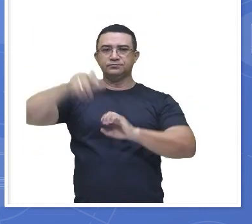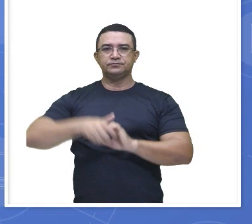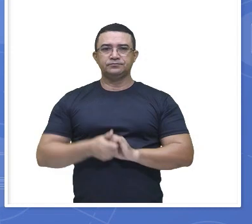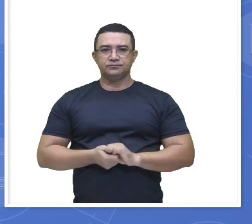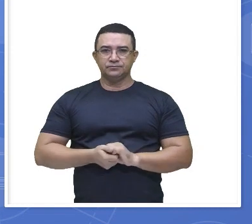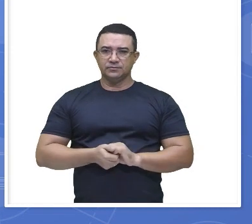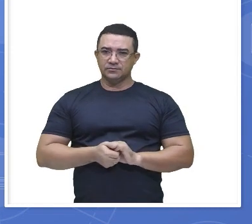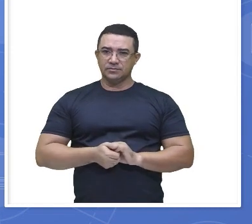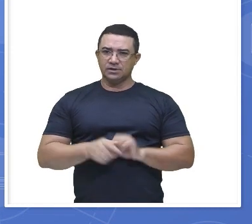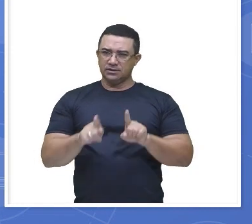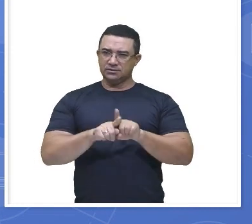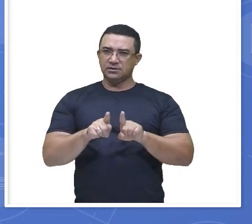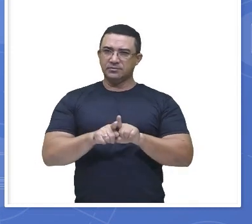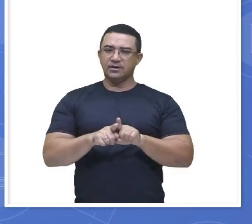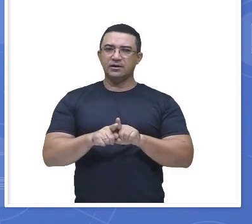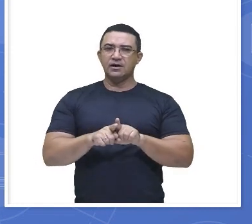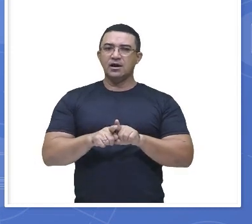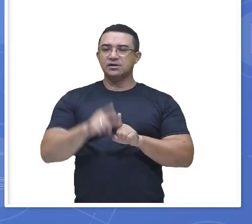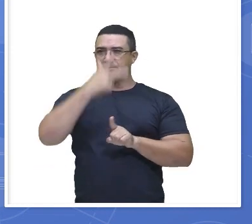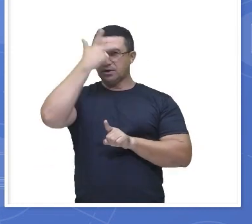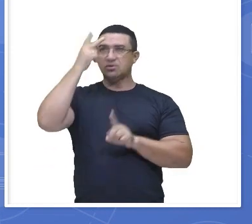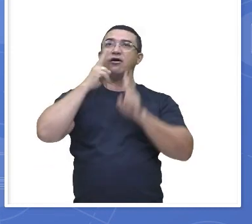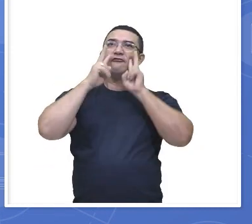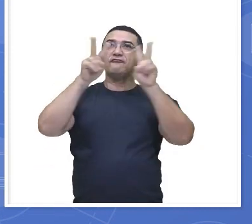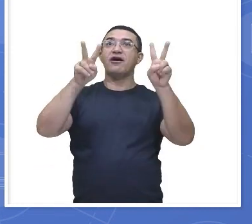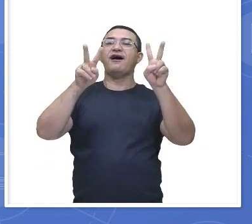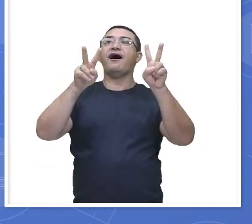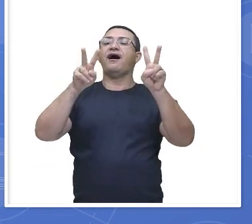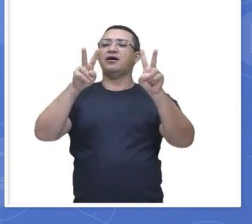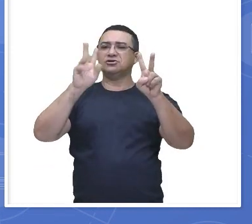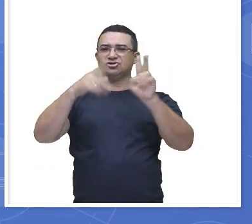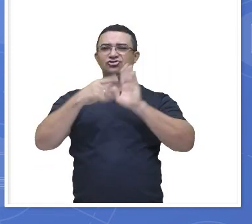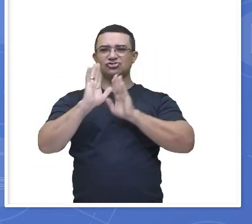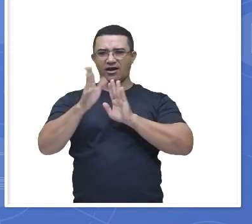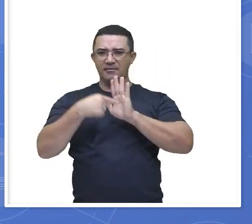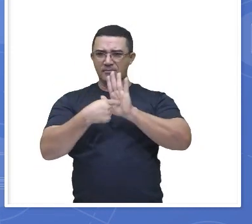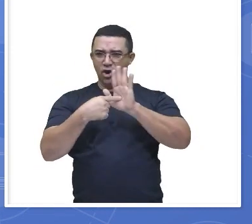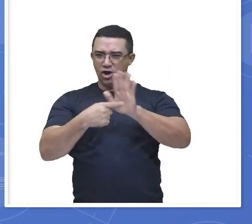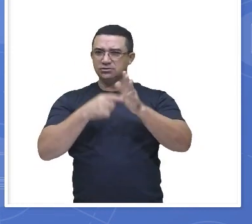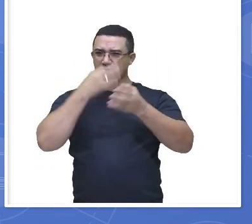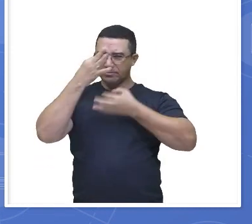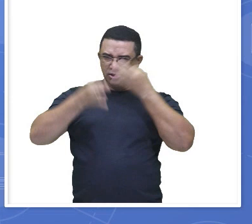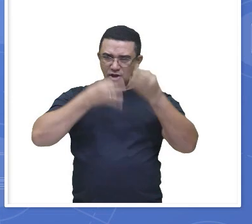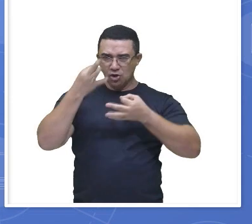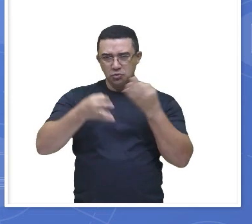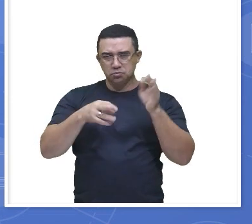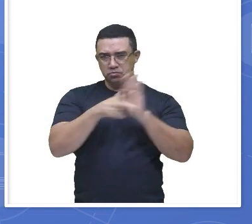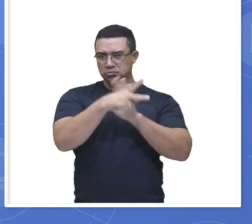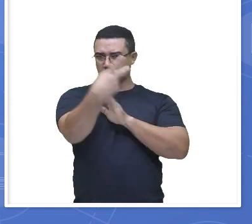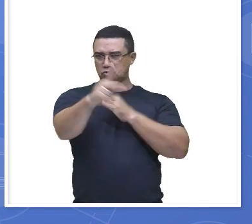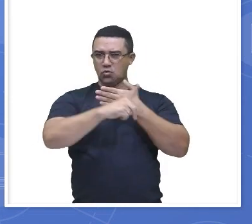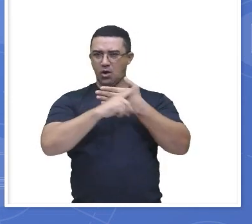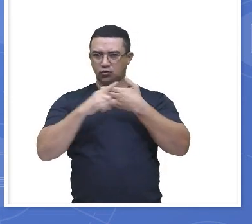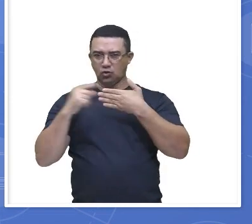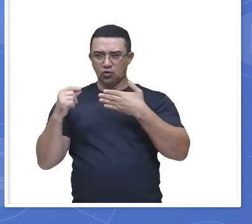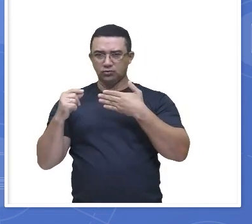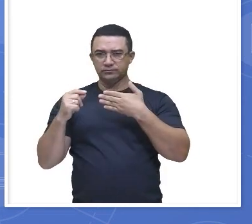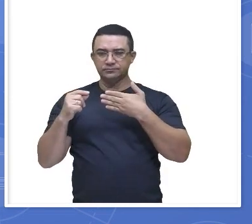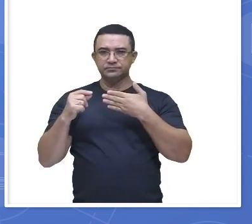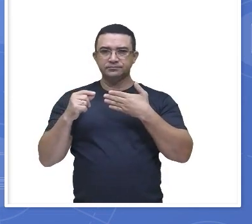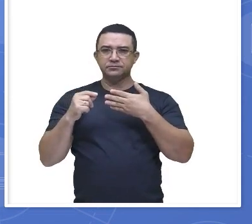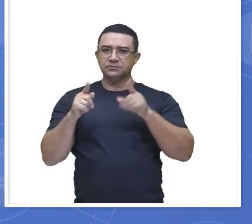maneira expressiva, que já pode, de fato, trazer a opinião, né, do autor, e pode ser que seja acompanhada de